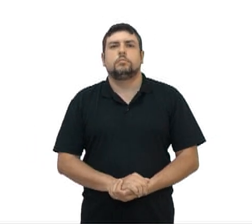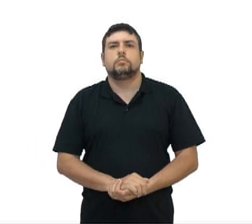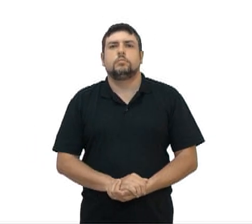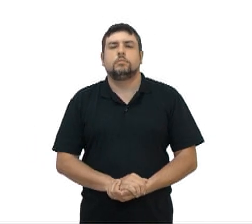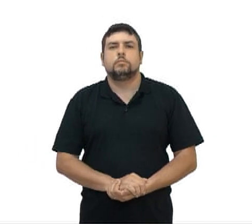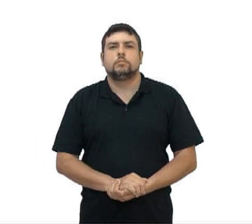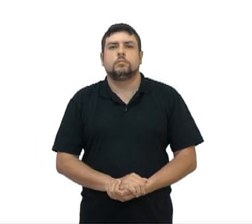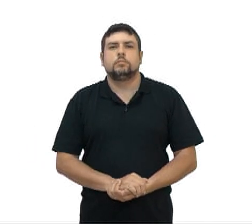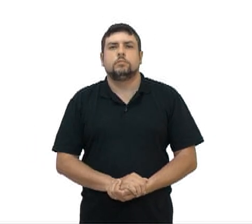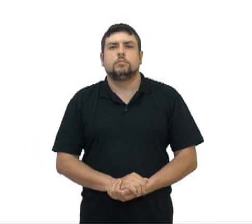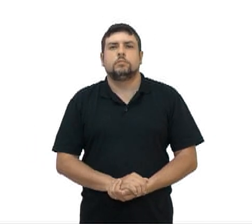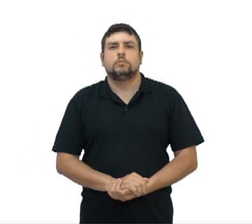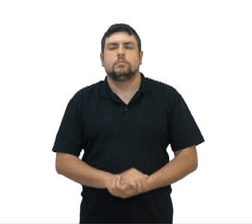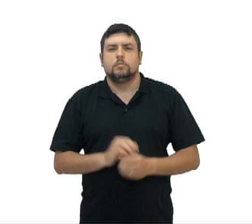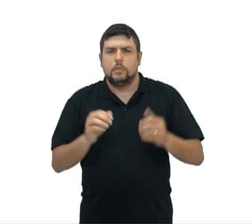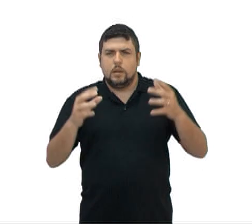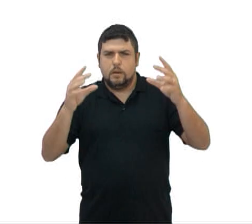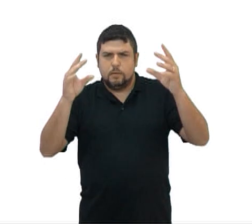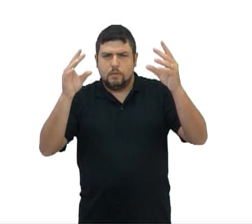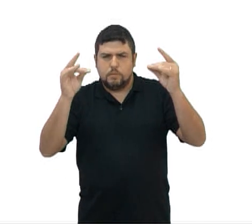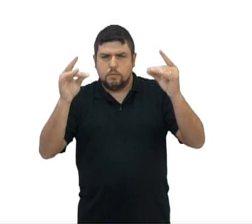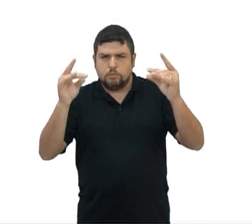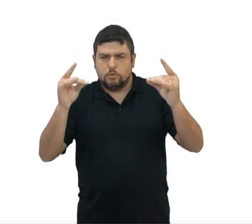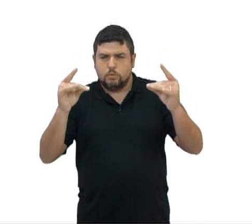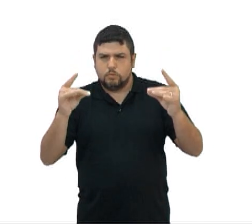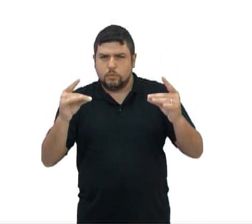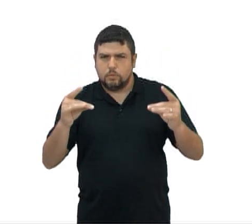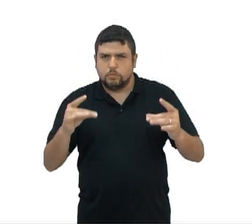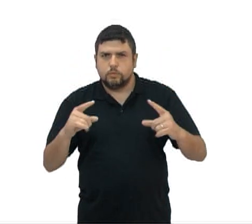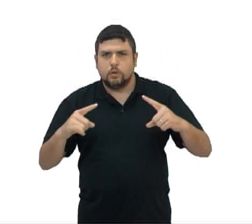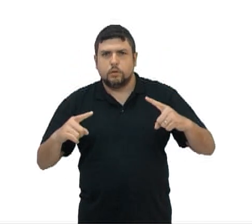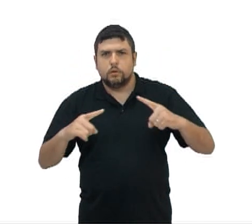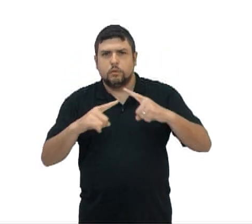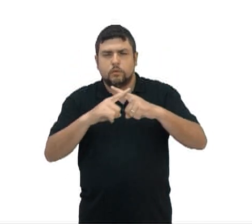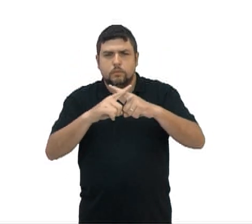segundo. Fazendo a nossa regrinha de 3,